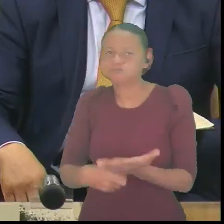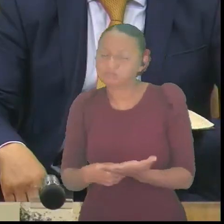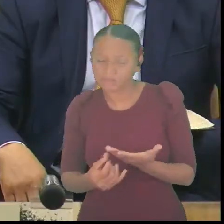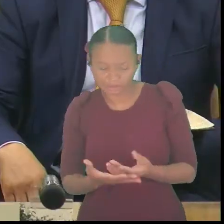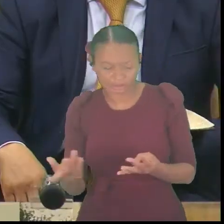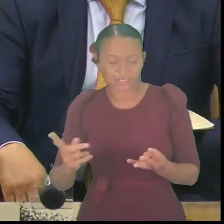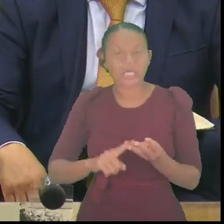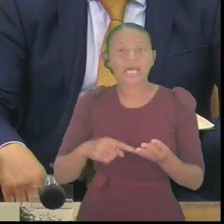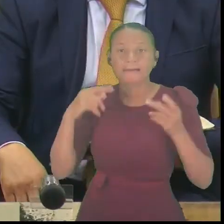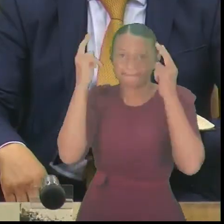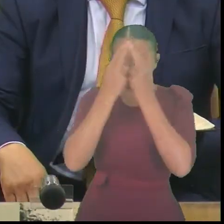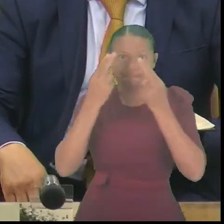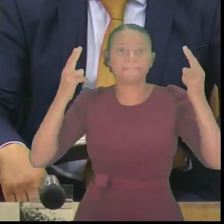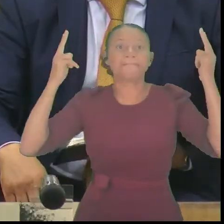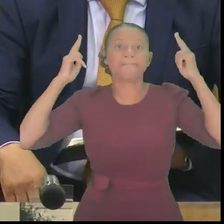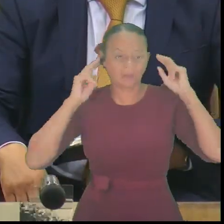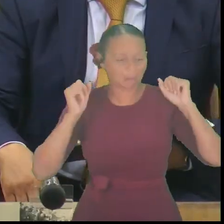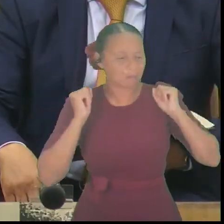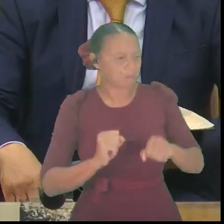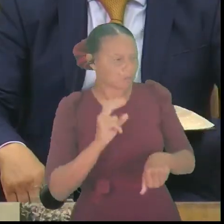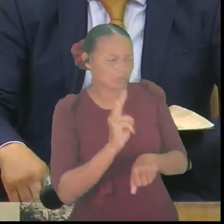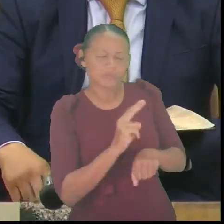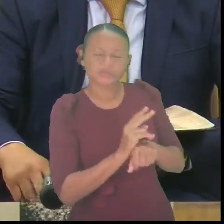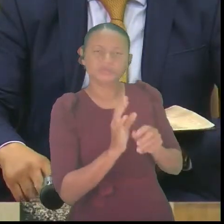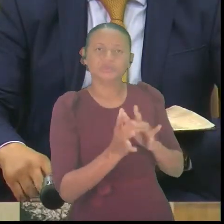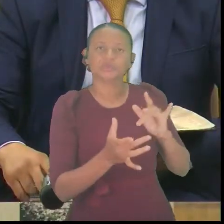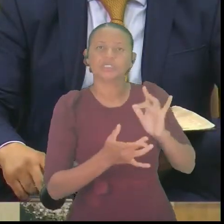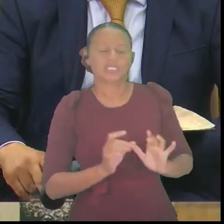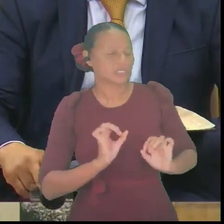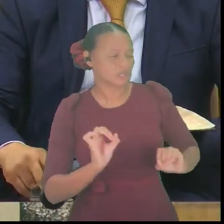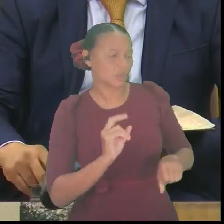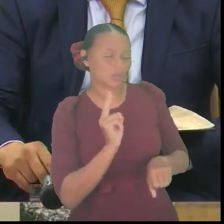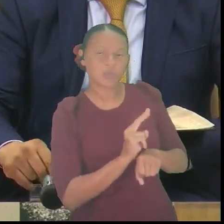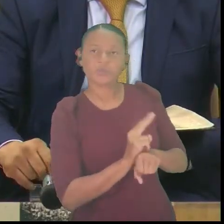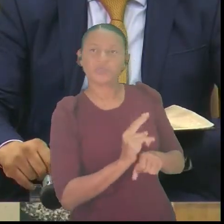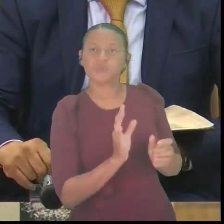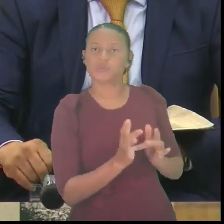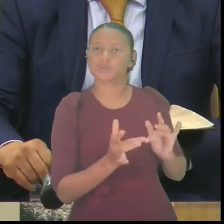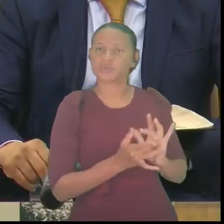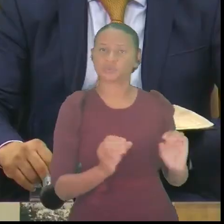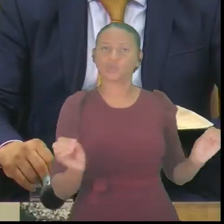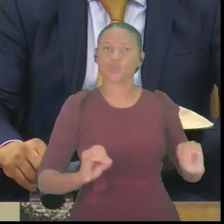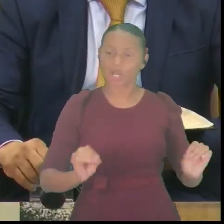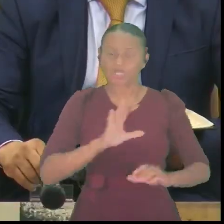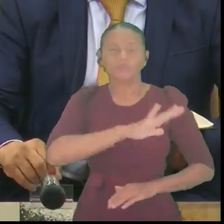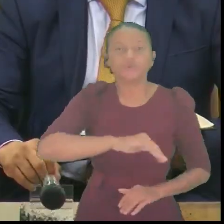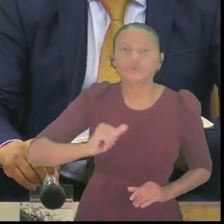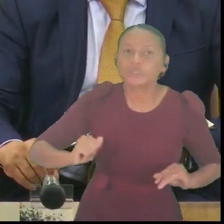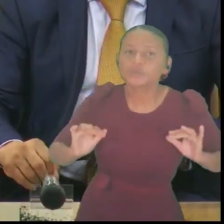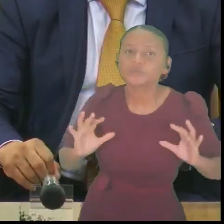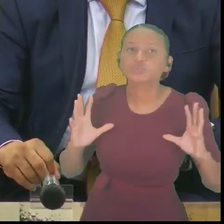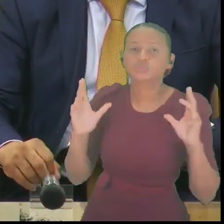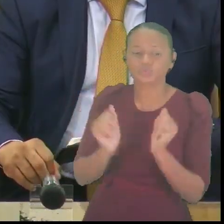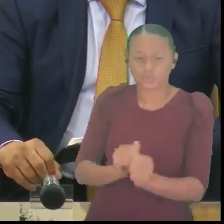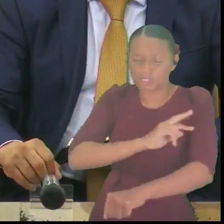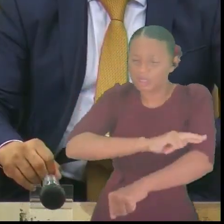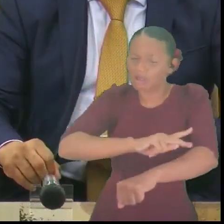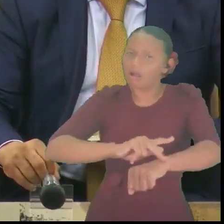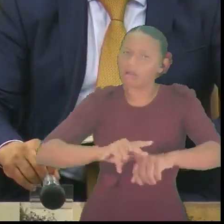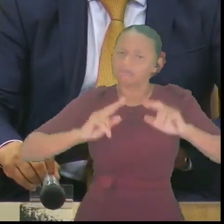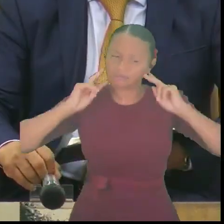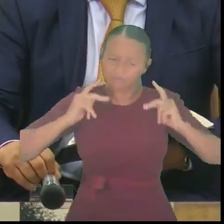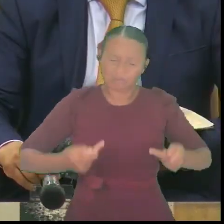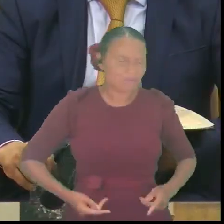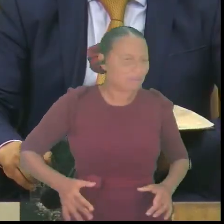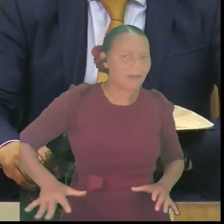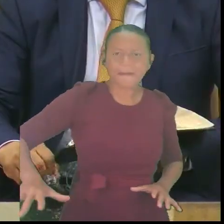chamar Herodes, porque Herodes pôde livrar Jesus e não livrou a Jesus. Nós teríamos que chamar também toda a raça humana, porque se não